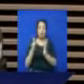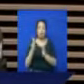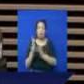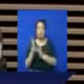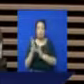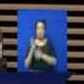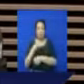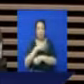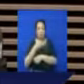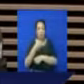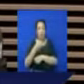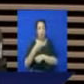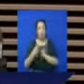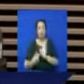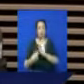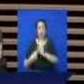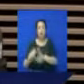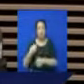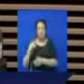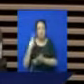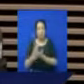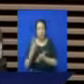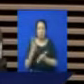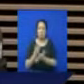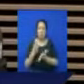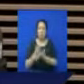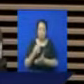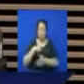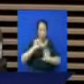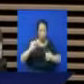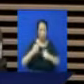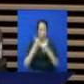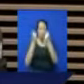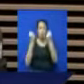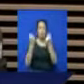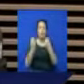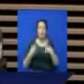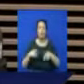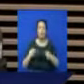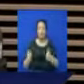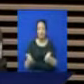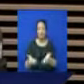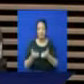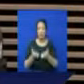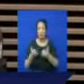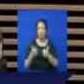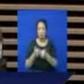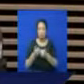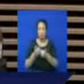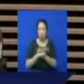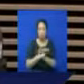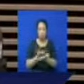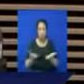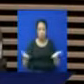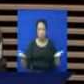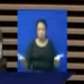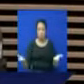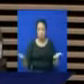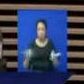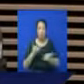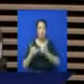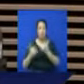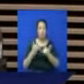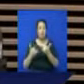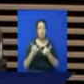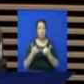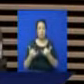sou eterno, eu sou transcendente, eu sou poderoso, mas eu quero estar com vocês. Eu digo que o exemplo mais pobre